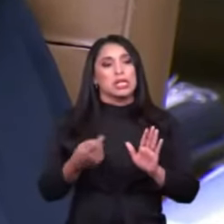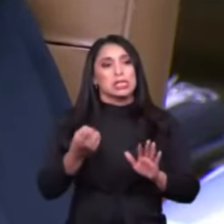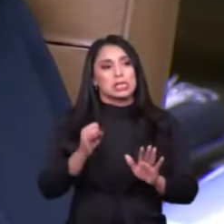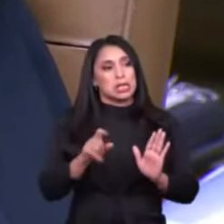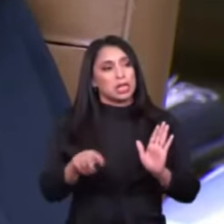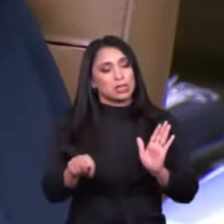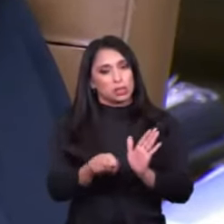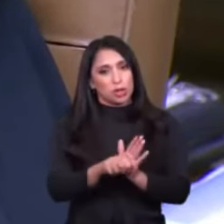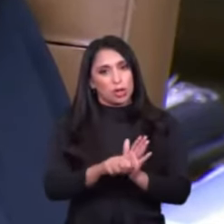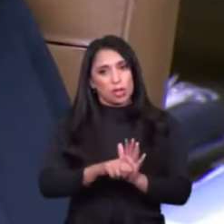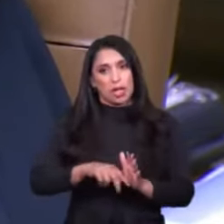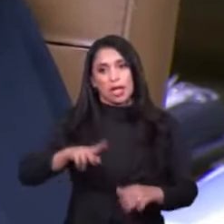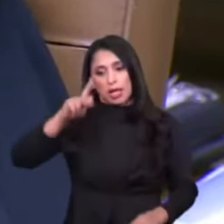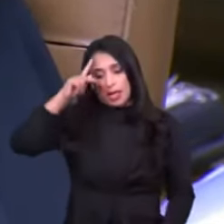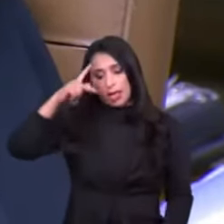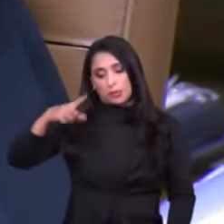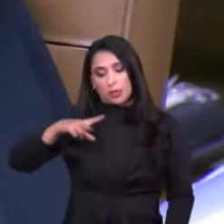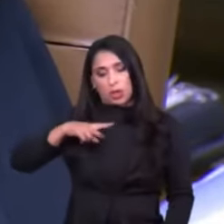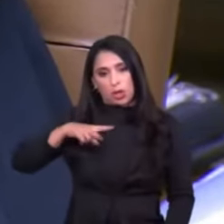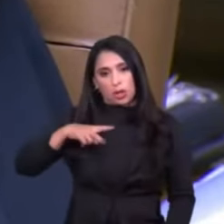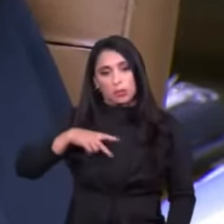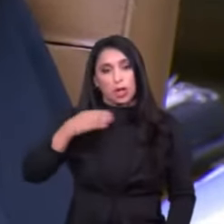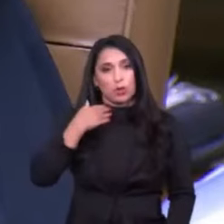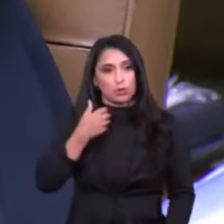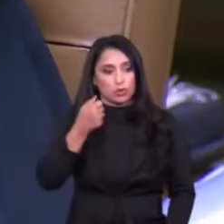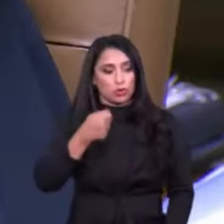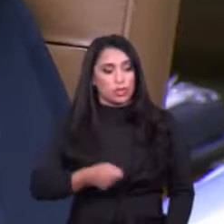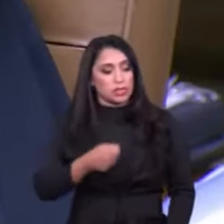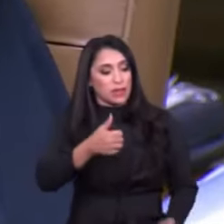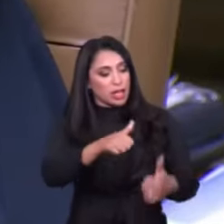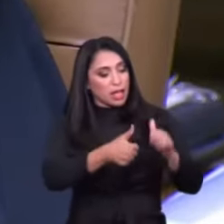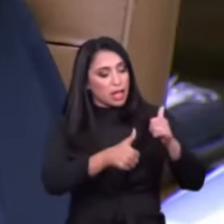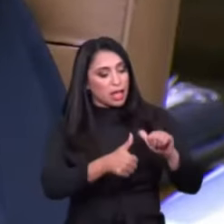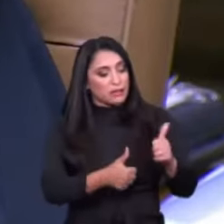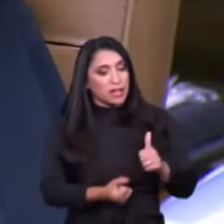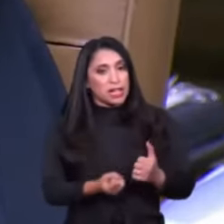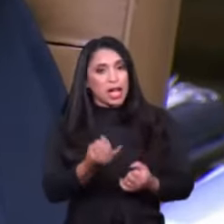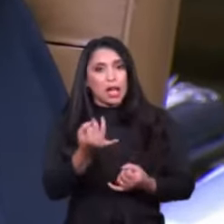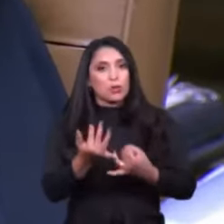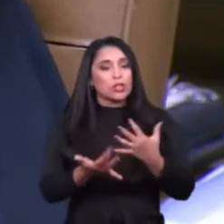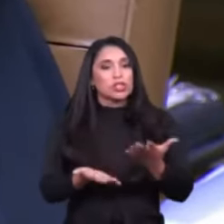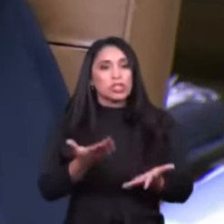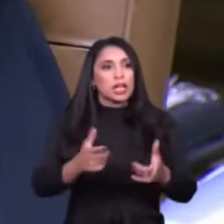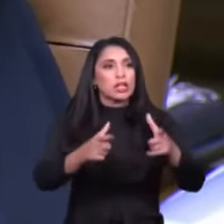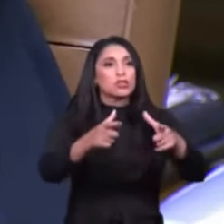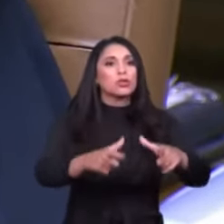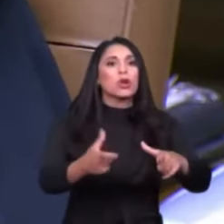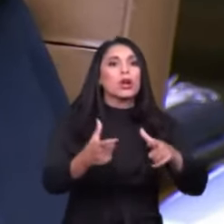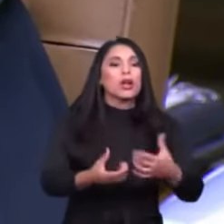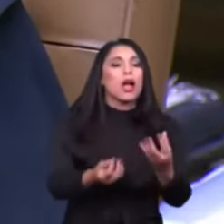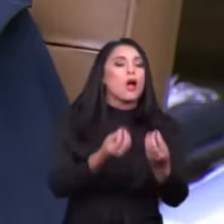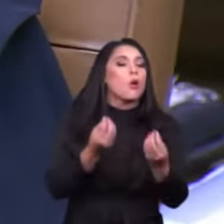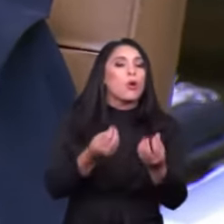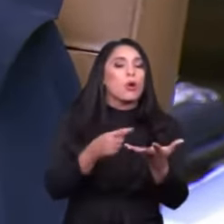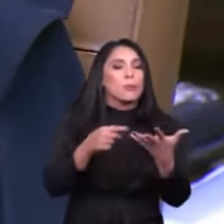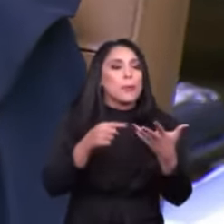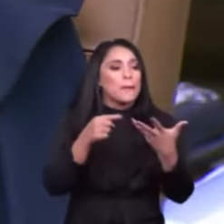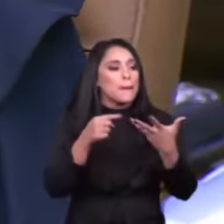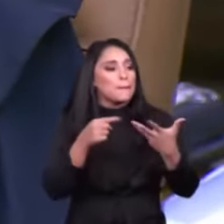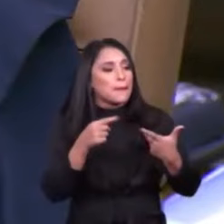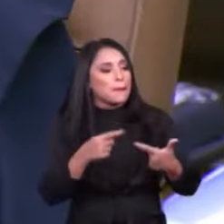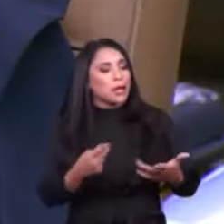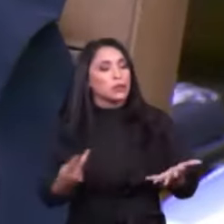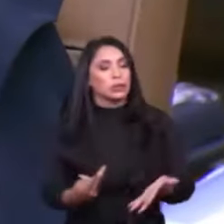destina a consumo pessoal, o juiz atenderá à natureza e à quantidade da substância apreendida, ao local e às condições em que se desenvolveu a ação,